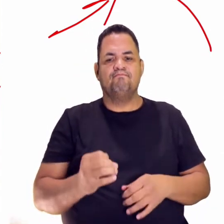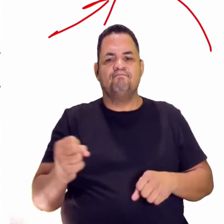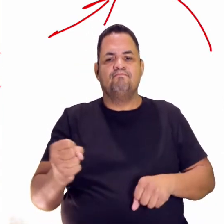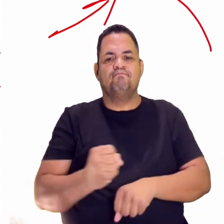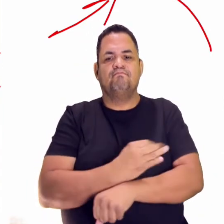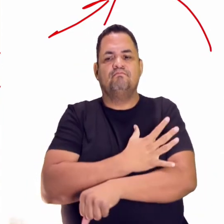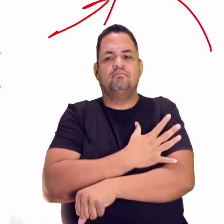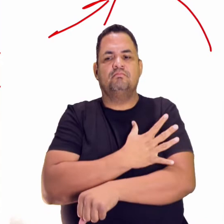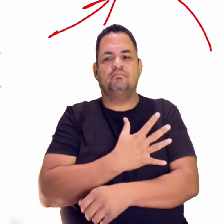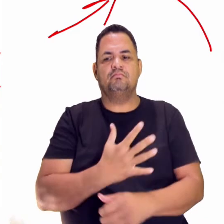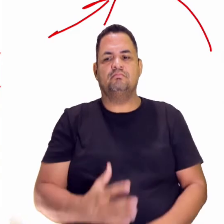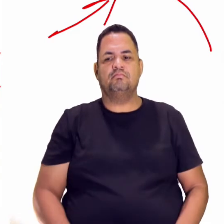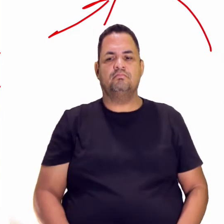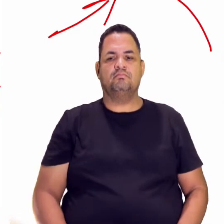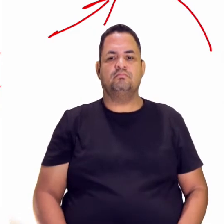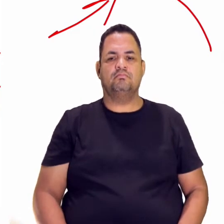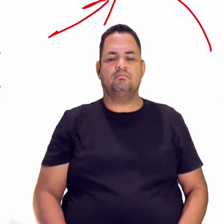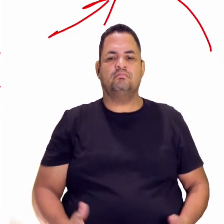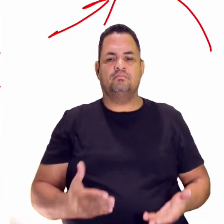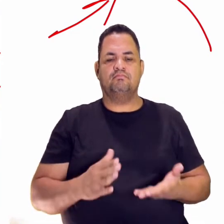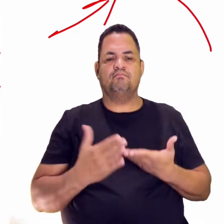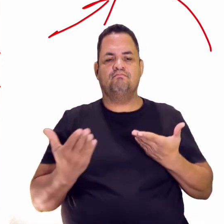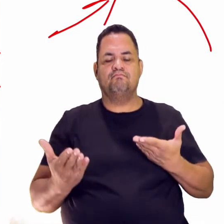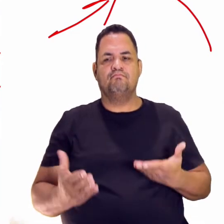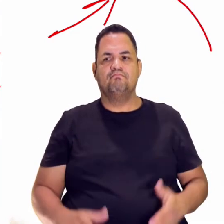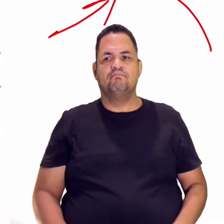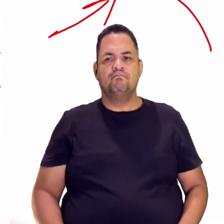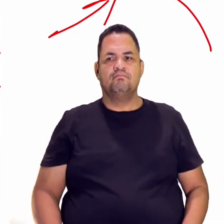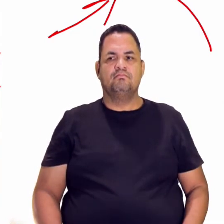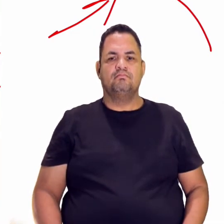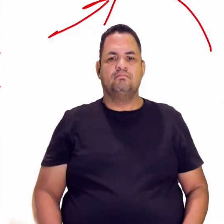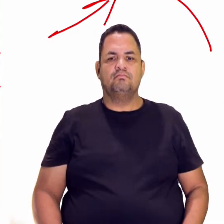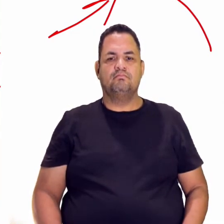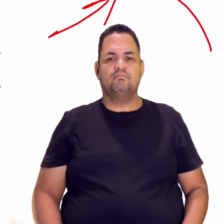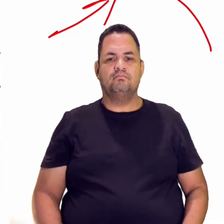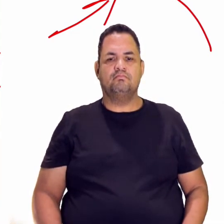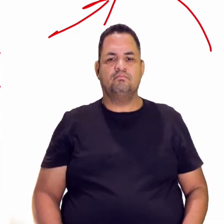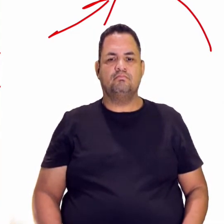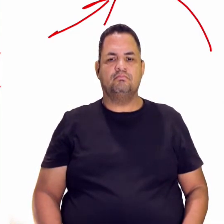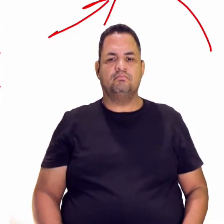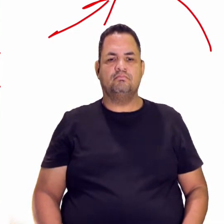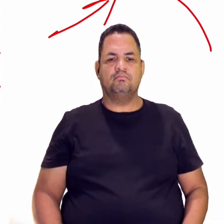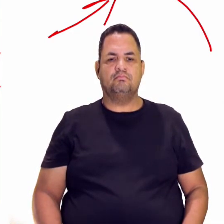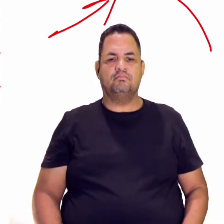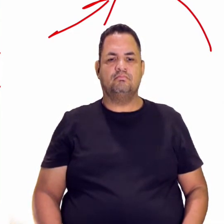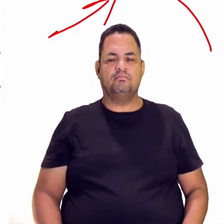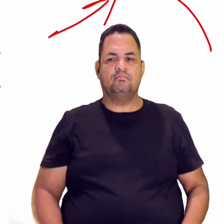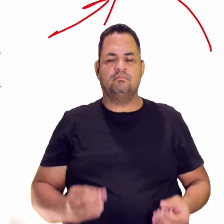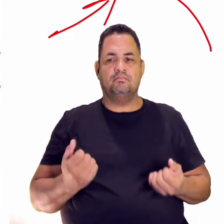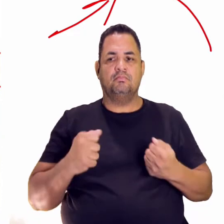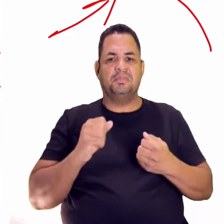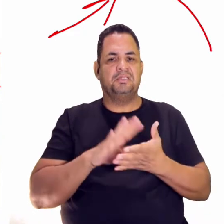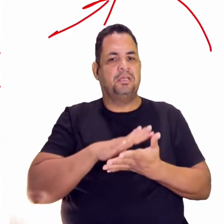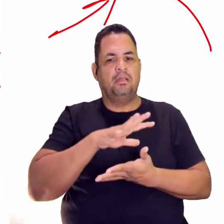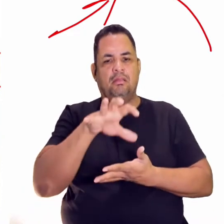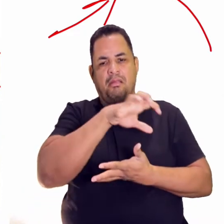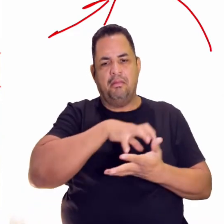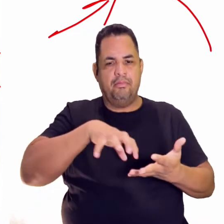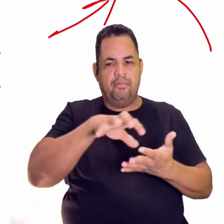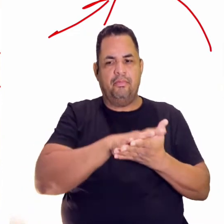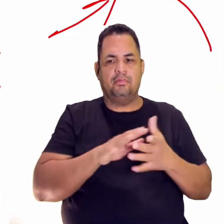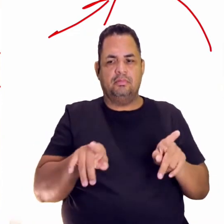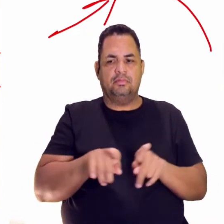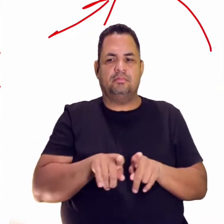ser de êxtase, pode ser de adesão, né? E pode ser de revolta também.